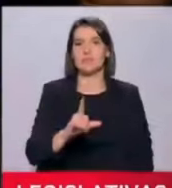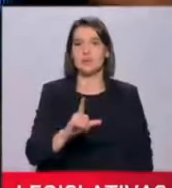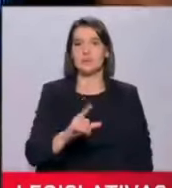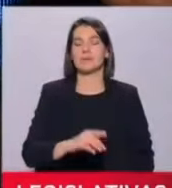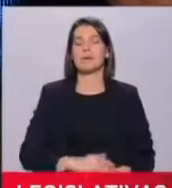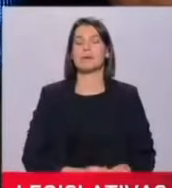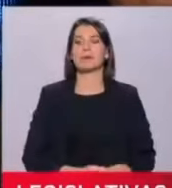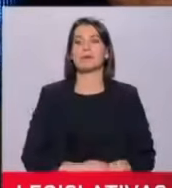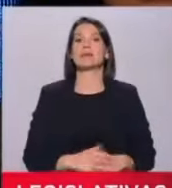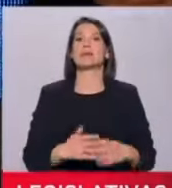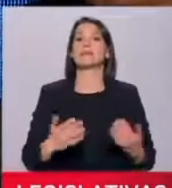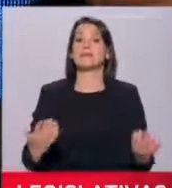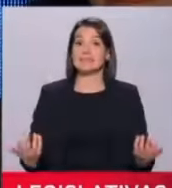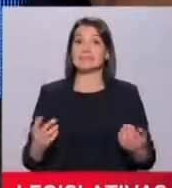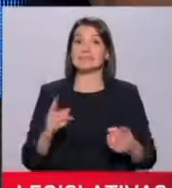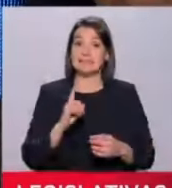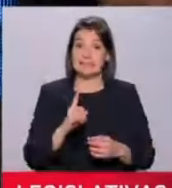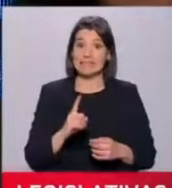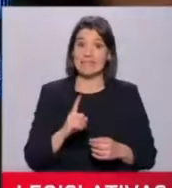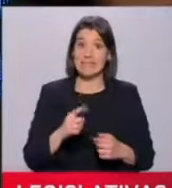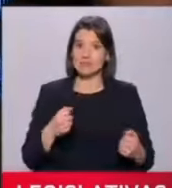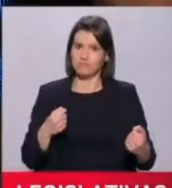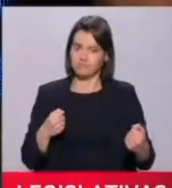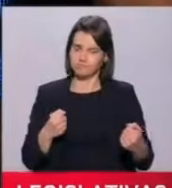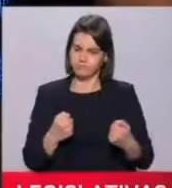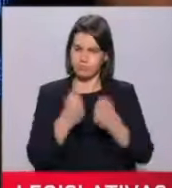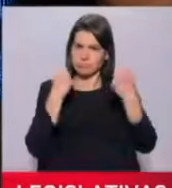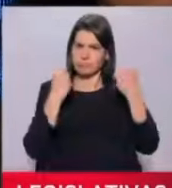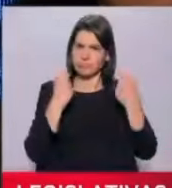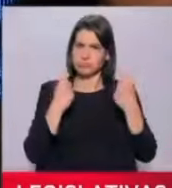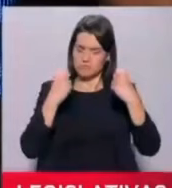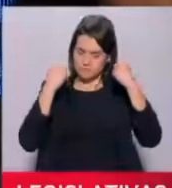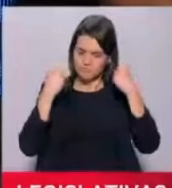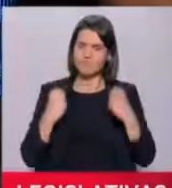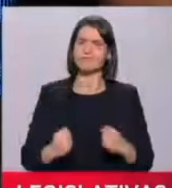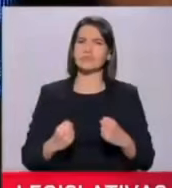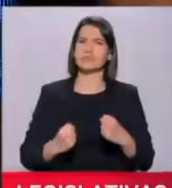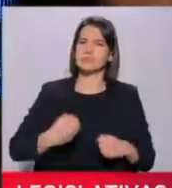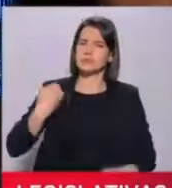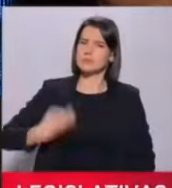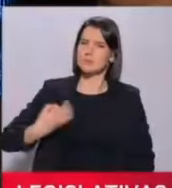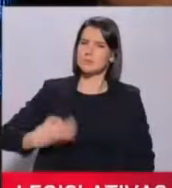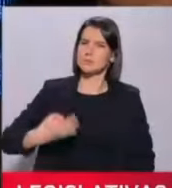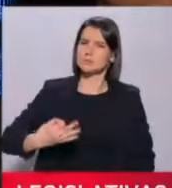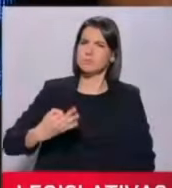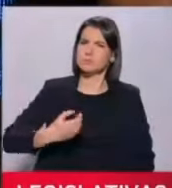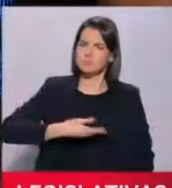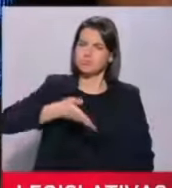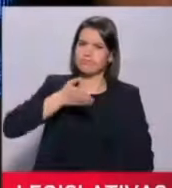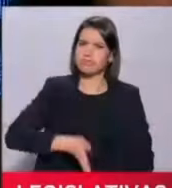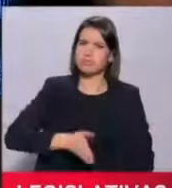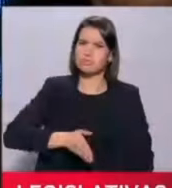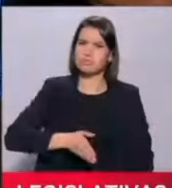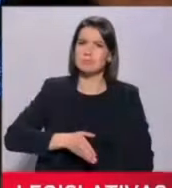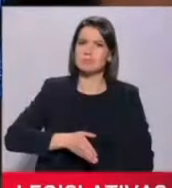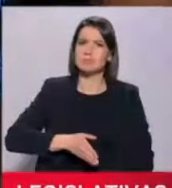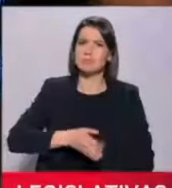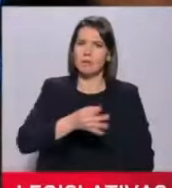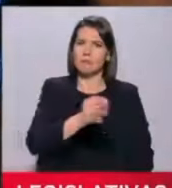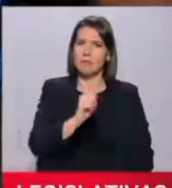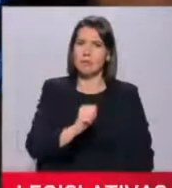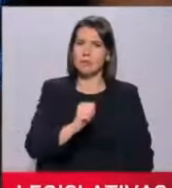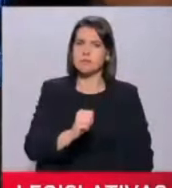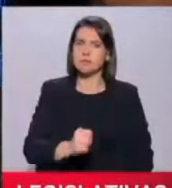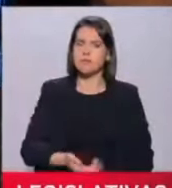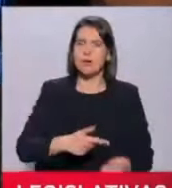Oi Fran aquela oposição firme constante Implacável ao socialismo 400